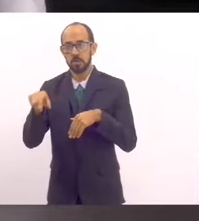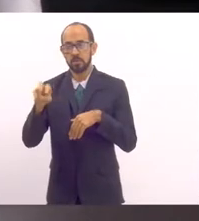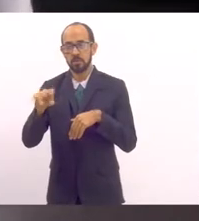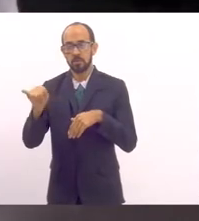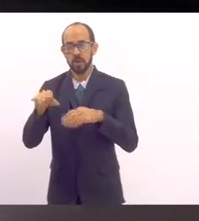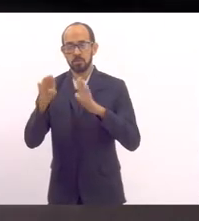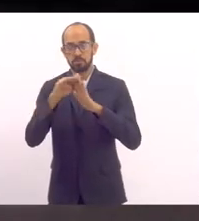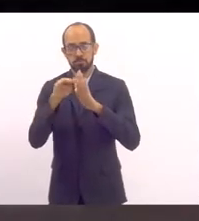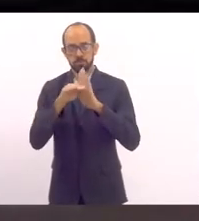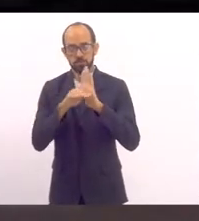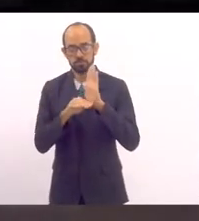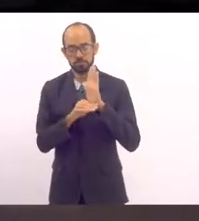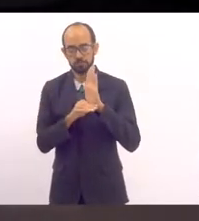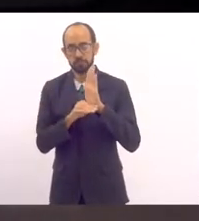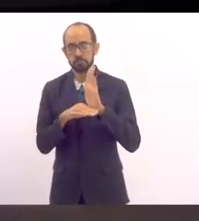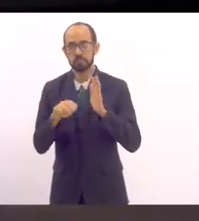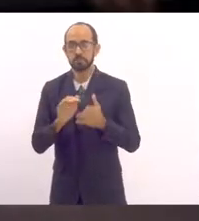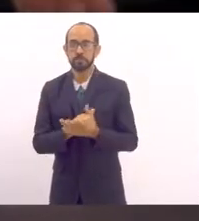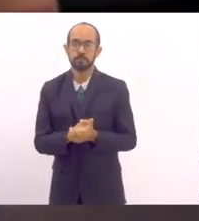na lista.